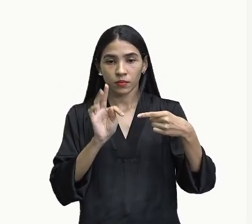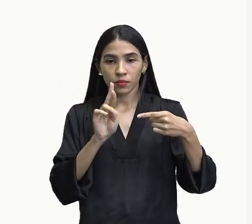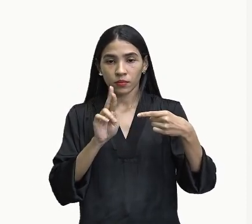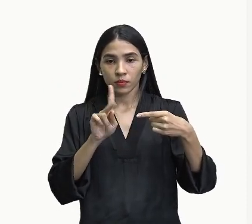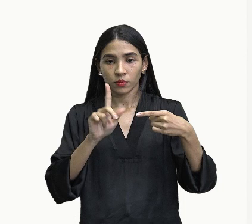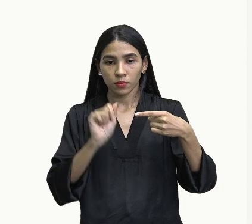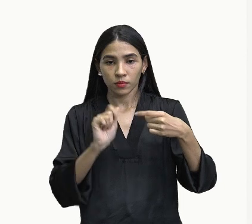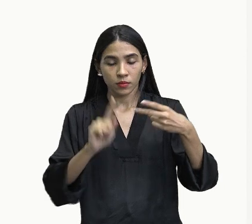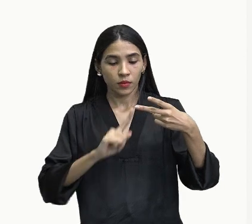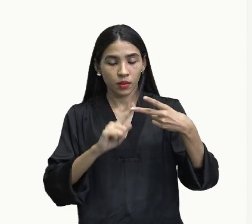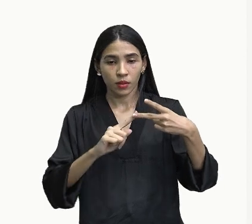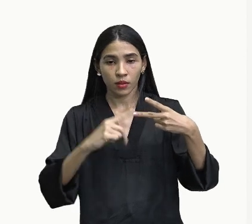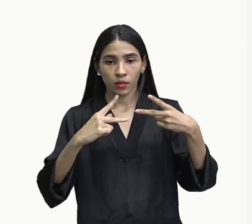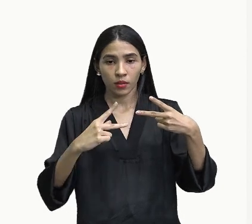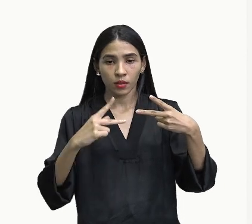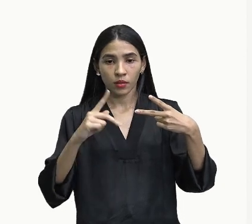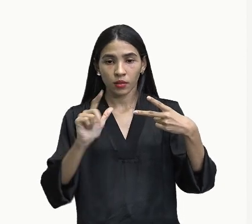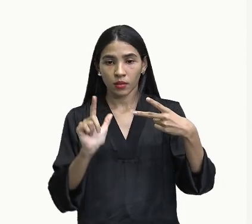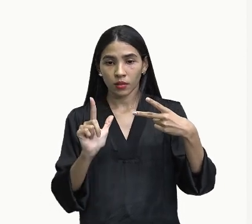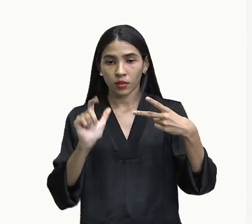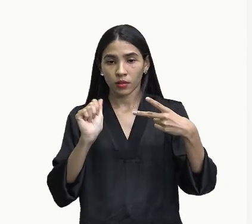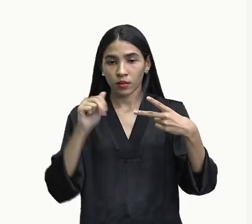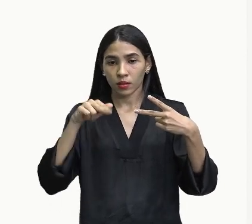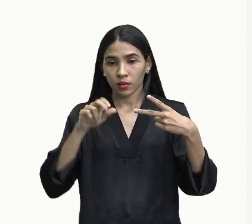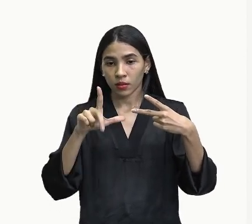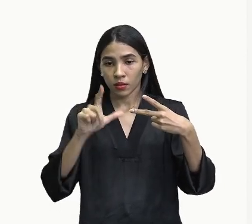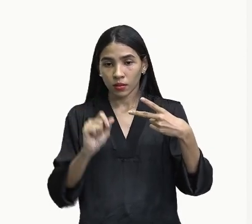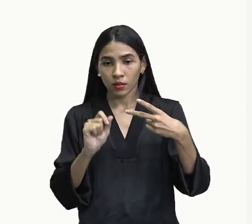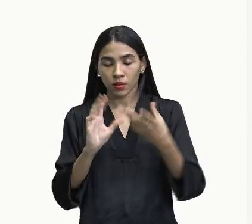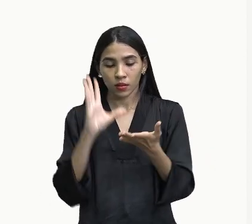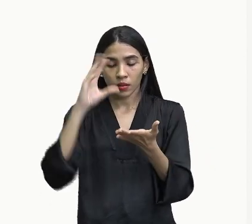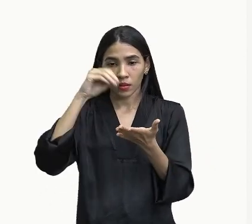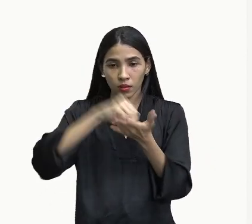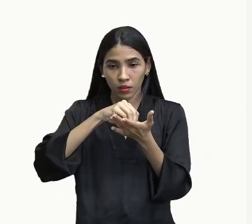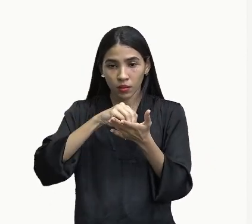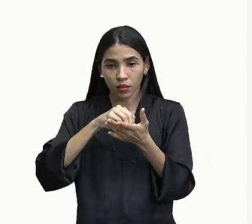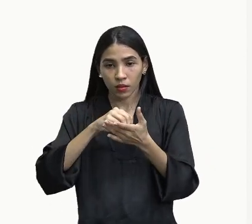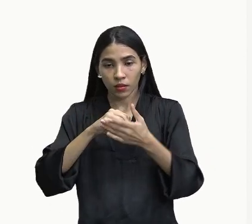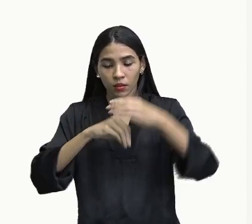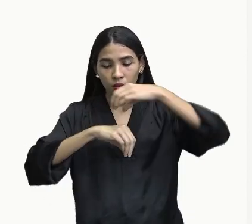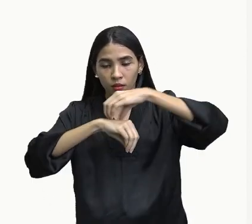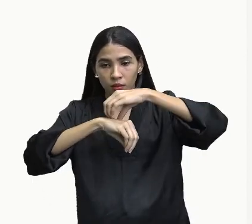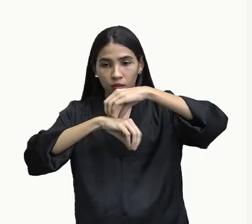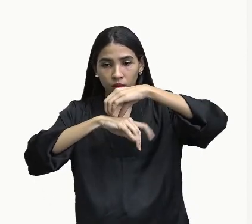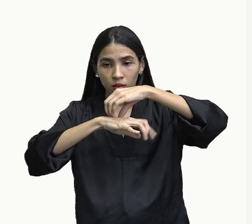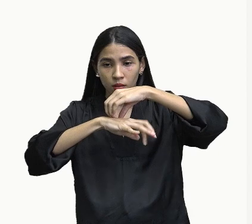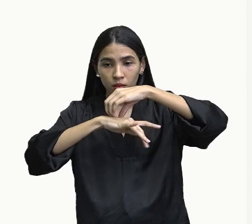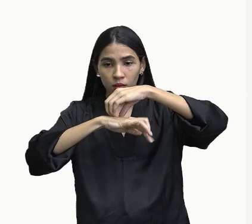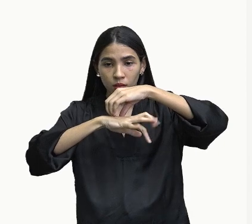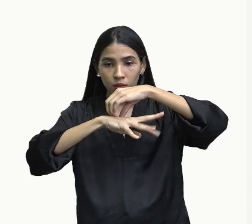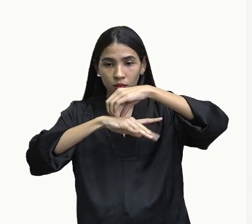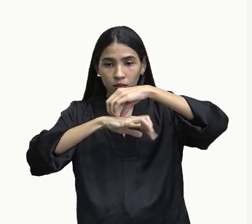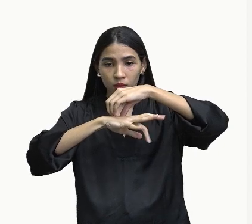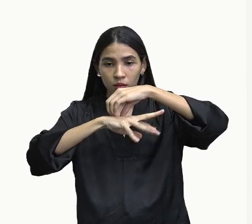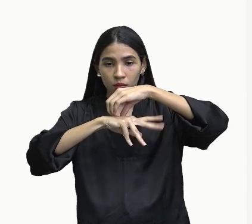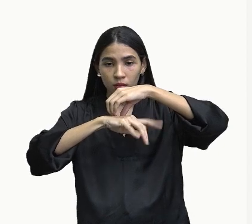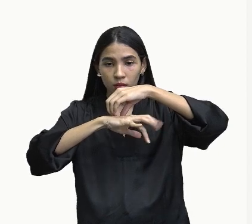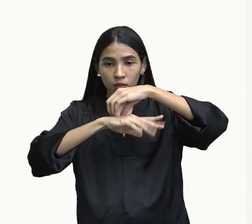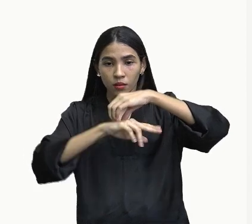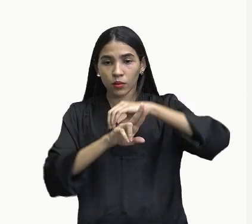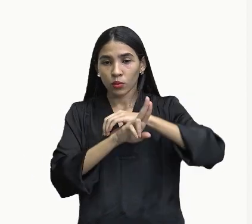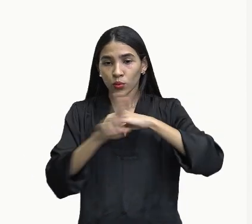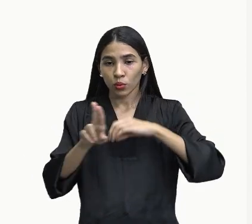esse indivíduo aqui, que vai se fixar. Acreditem, eles têm uma fase muito pequena,